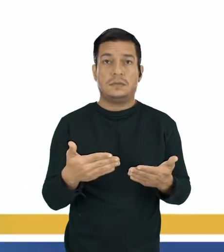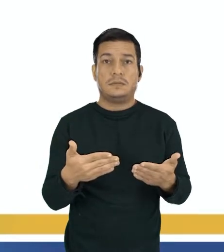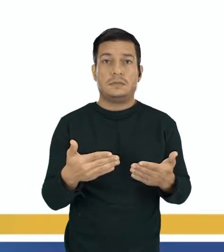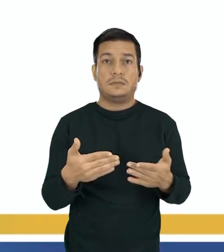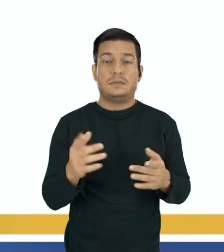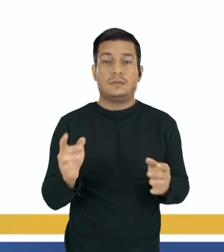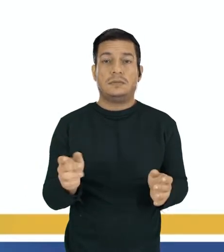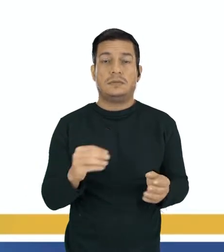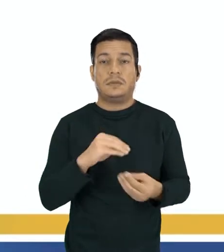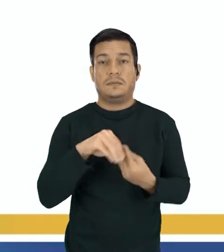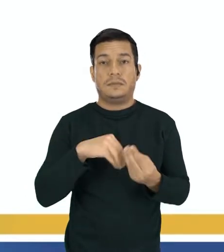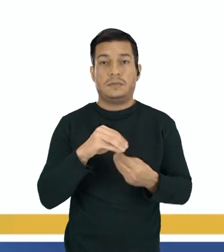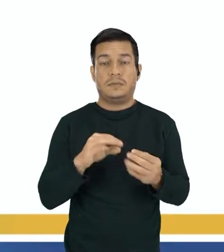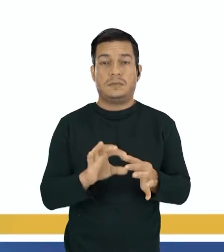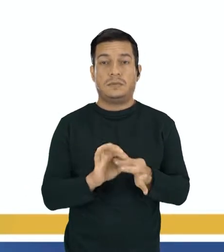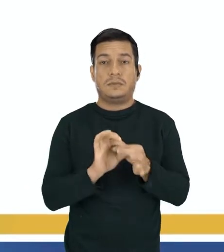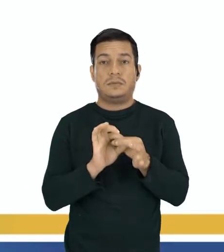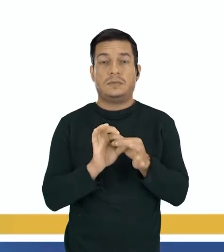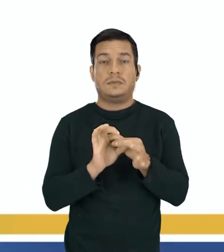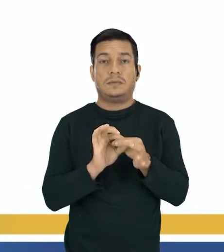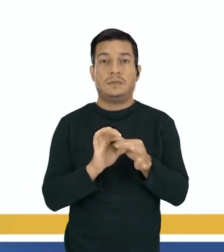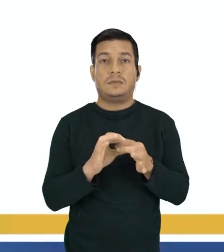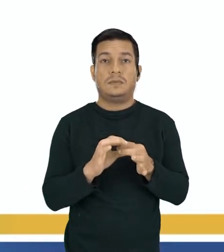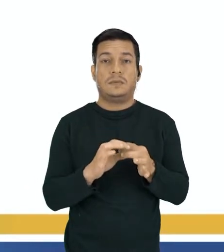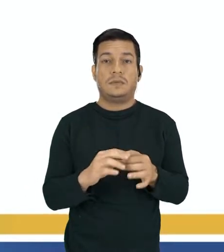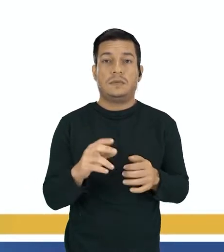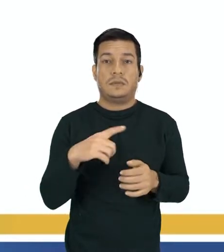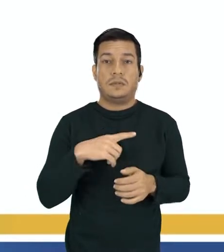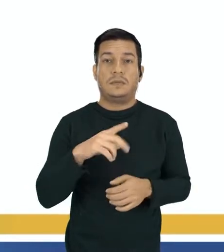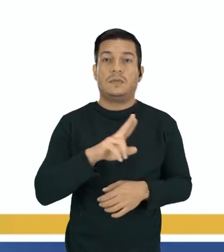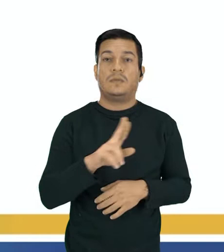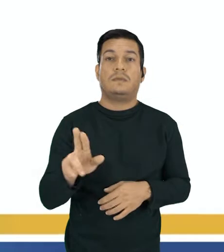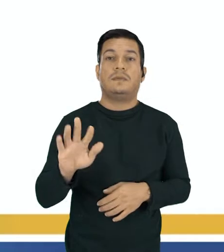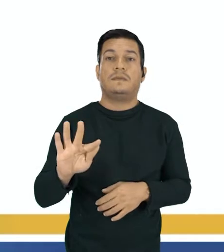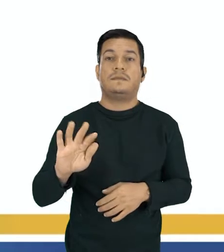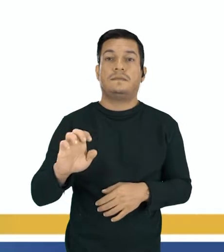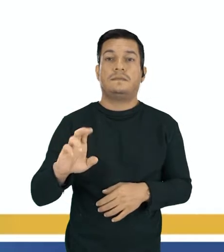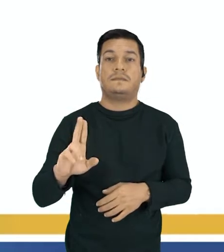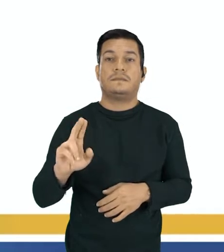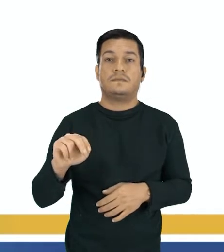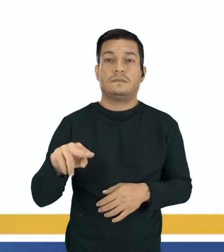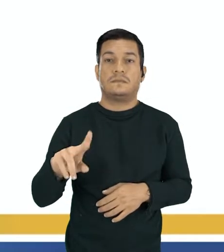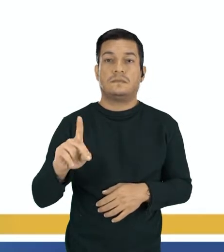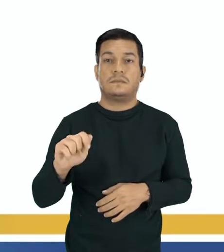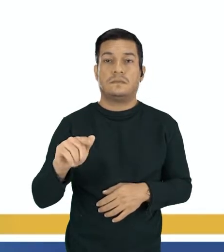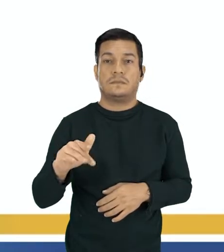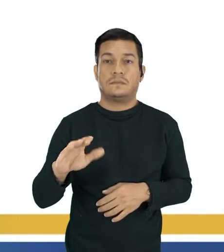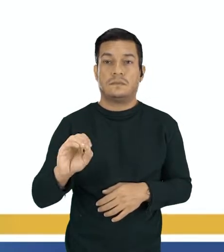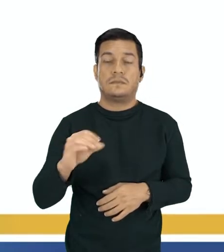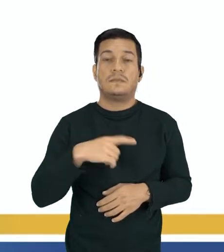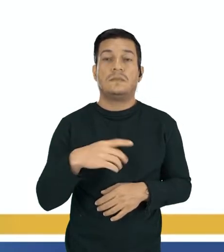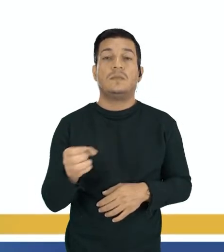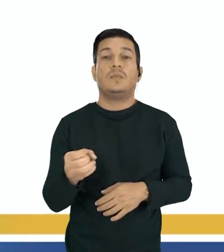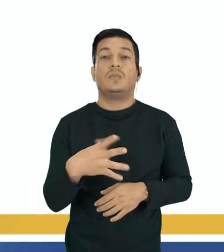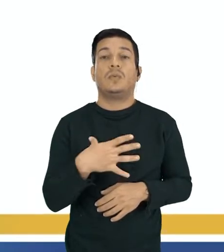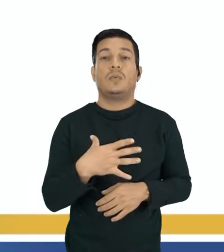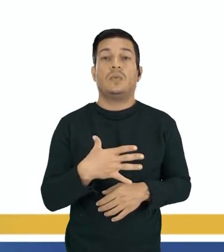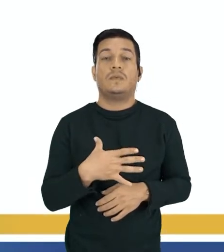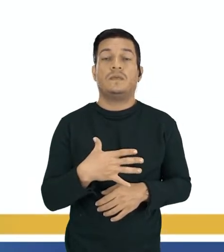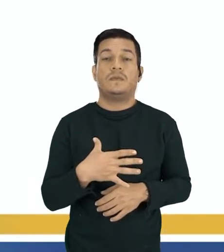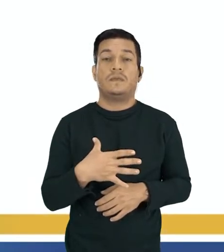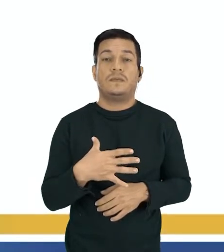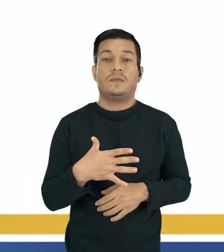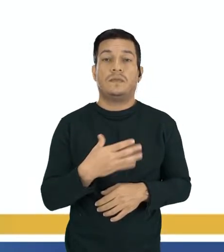e a junção, a união, que nós chamamos de fecundação, vai dar origem a um novo ser vivo que